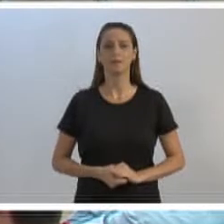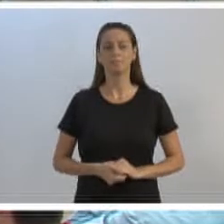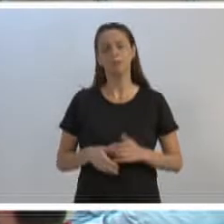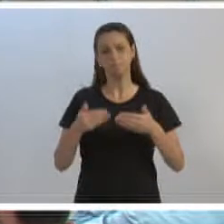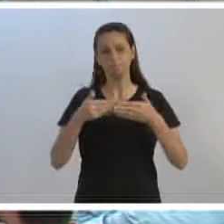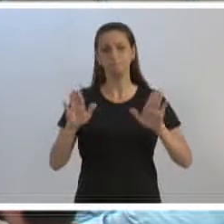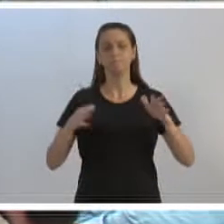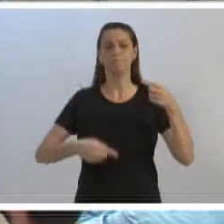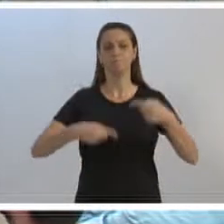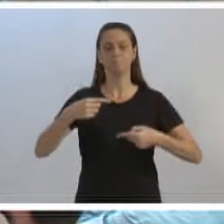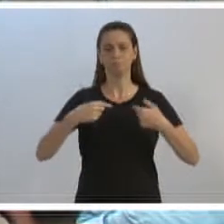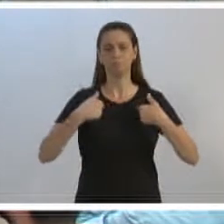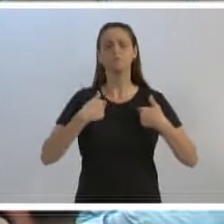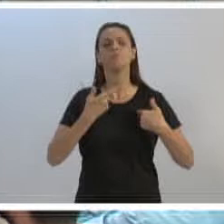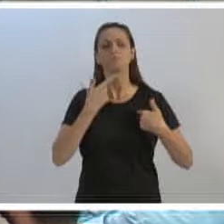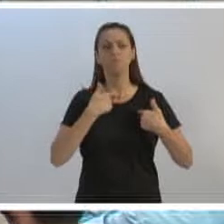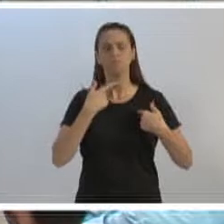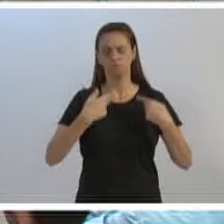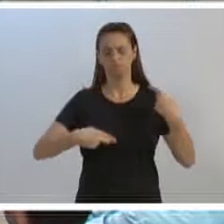Eu quero discutir.